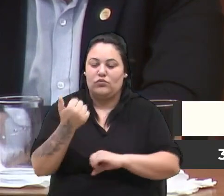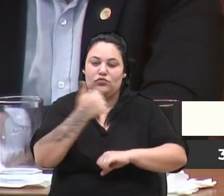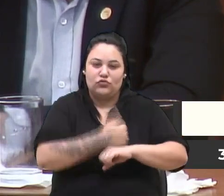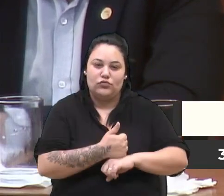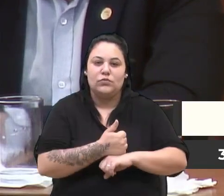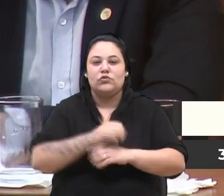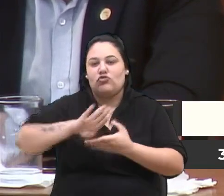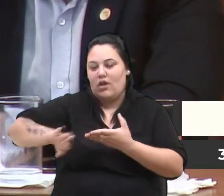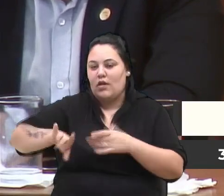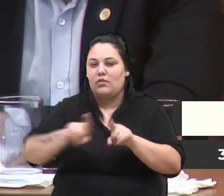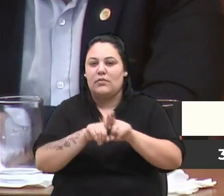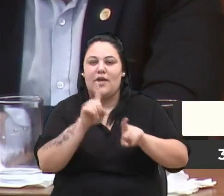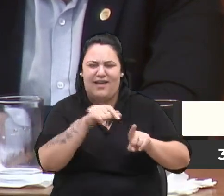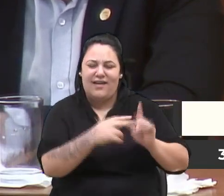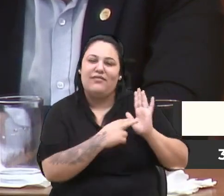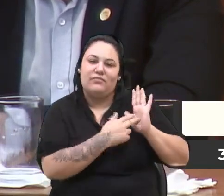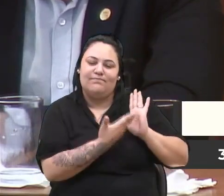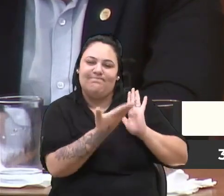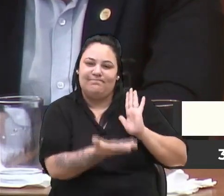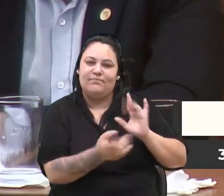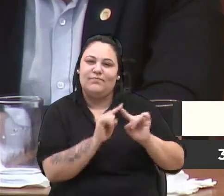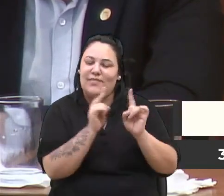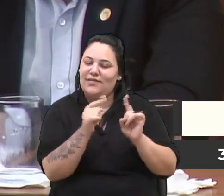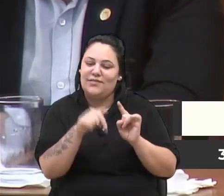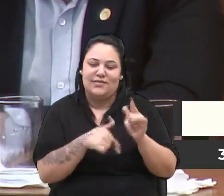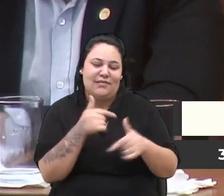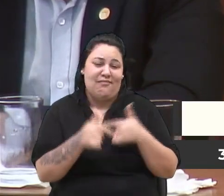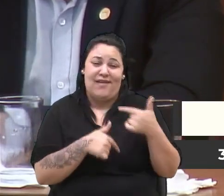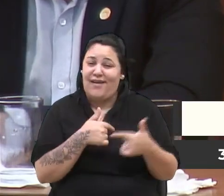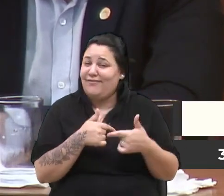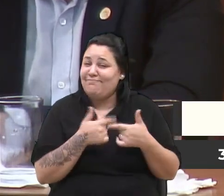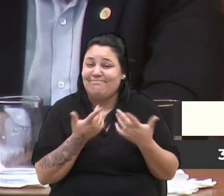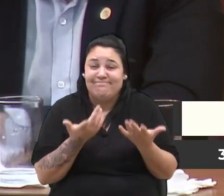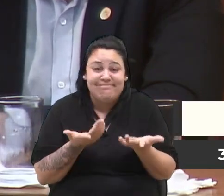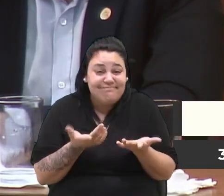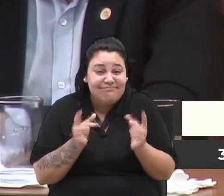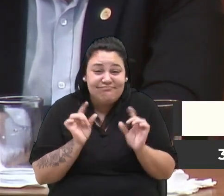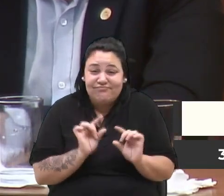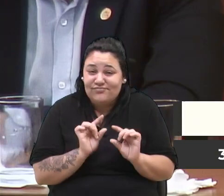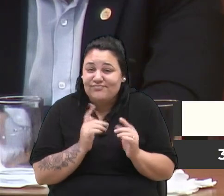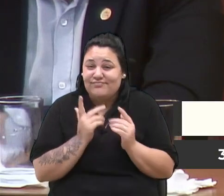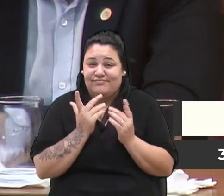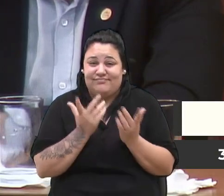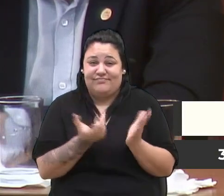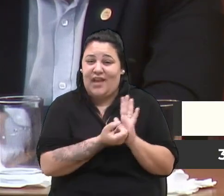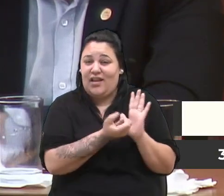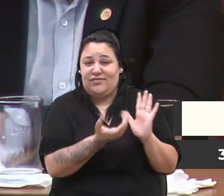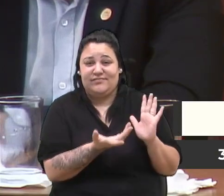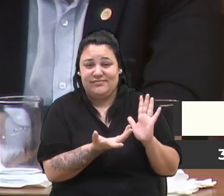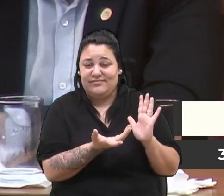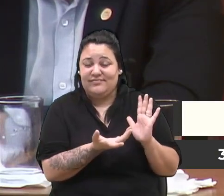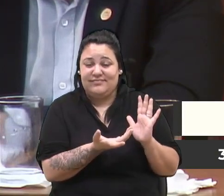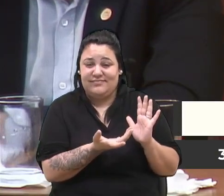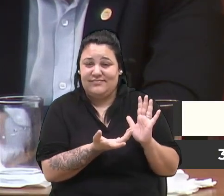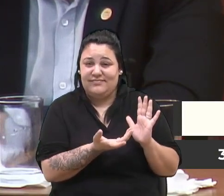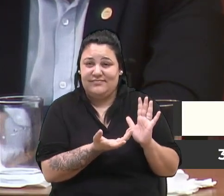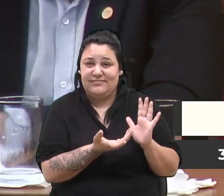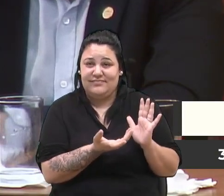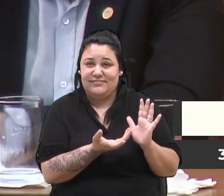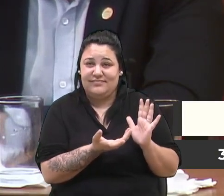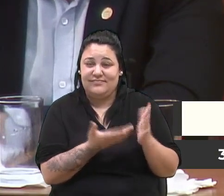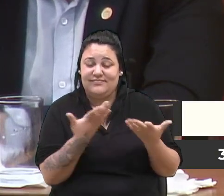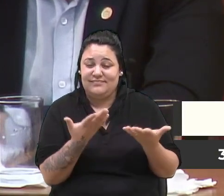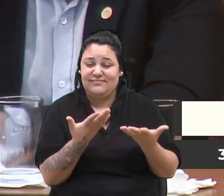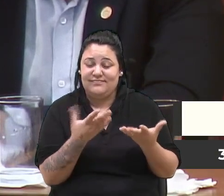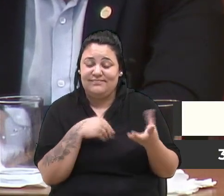esse trabalho não está surtindo nenhum efeito. Nenhum efeito. E não, eu me sinto